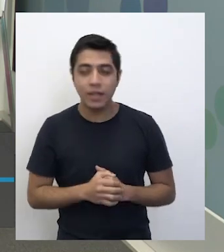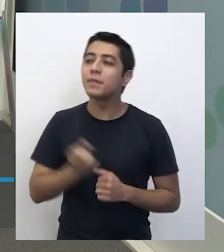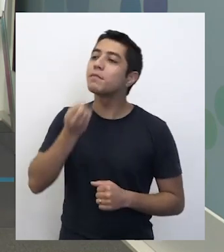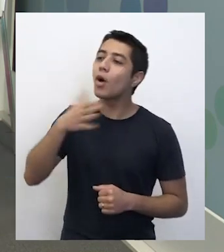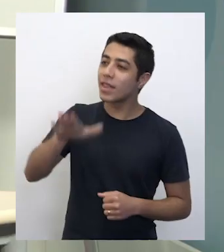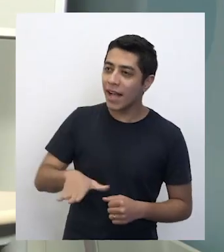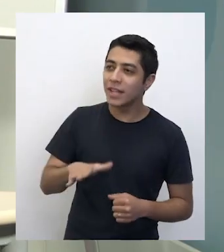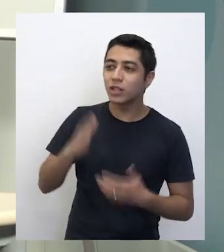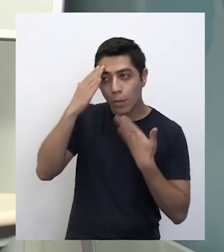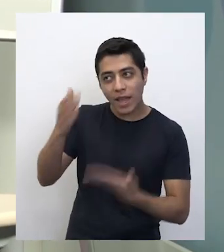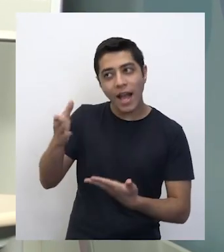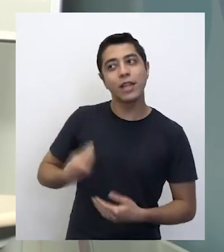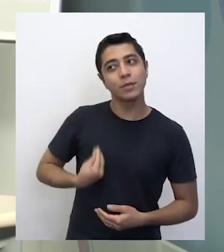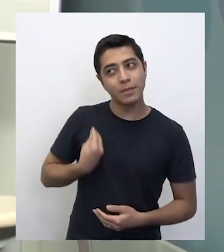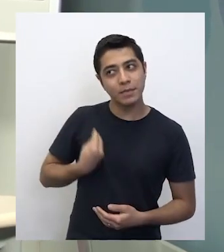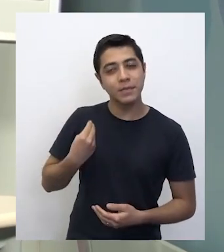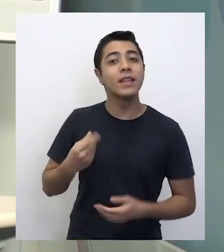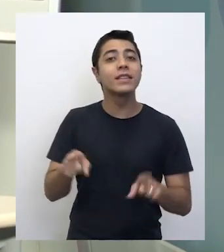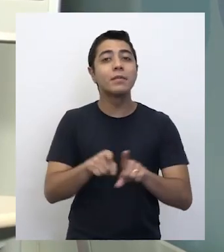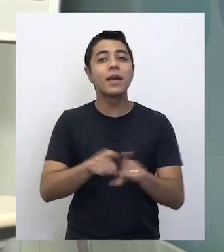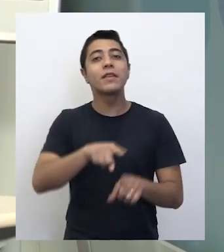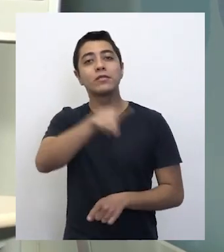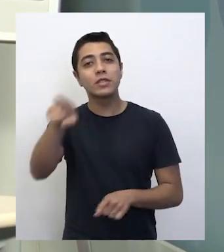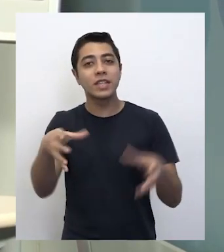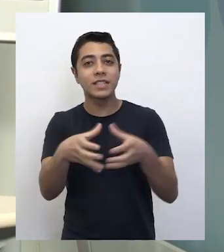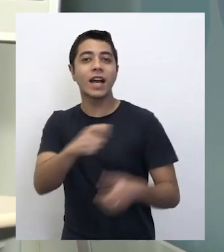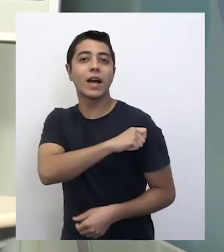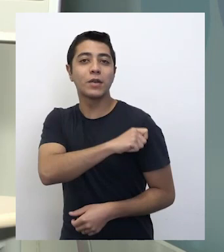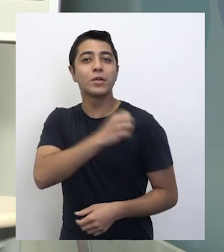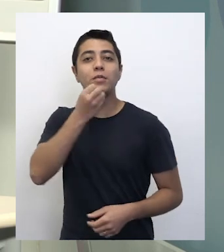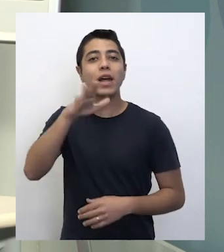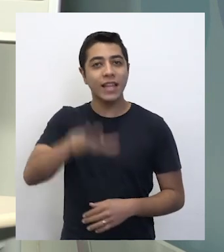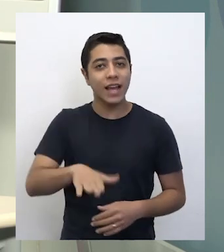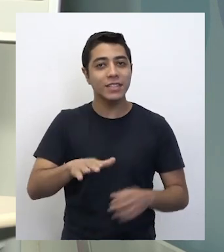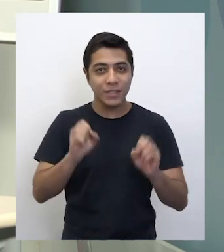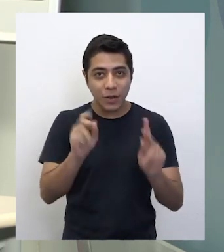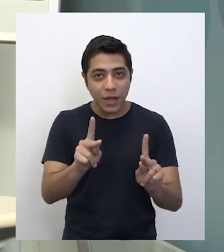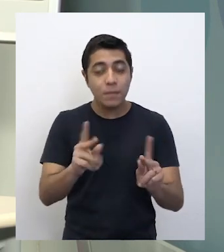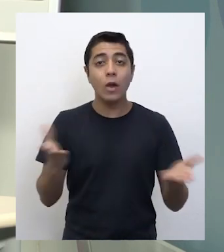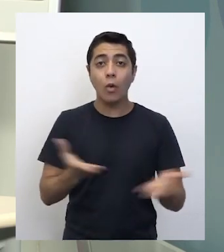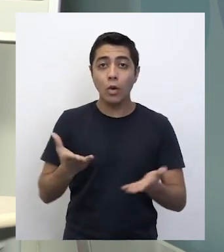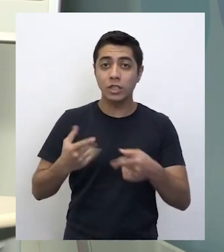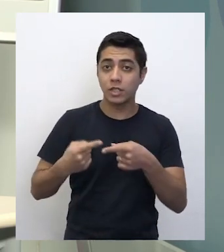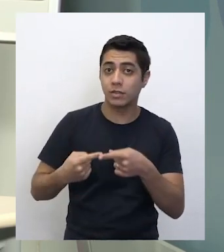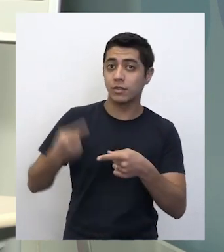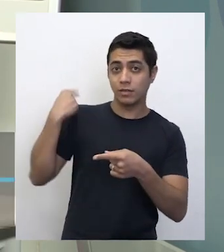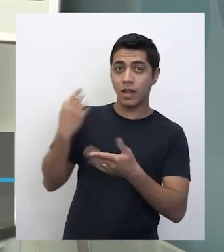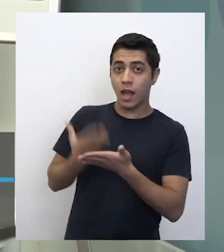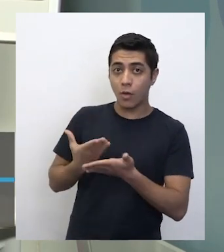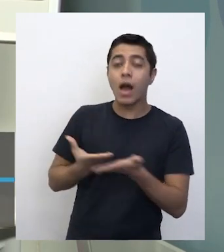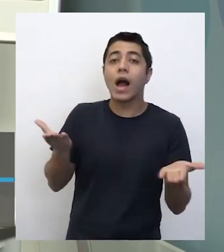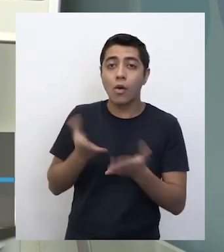estudantes. Tudo bem com vocês? Hoje nós vamos dar continuidade na atividade da aula passada, né? Mas para isso nós vamos fazer